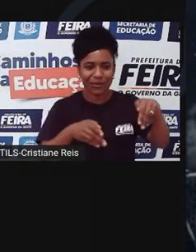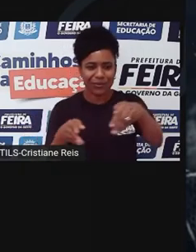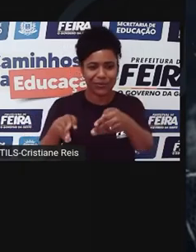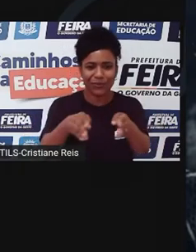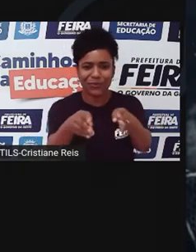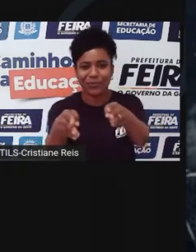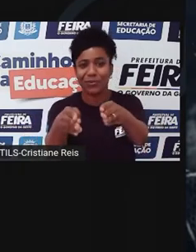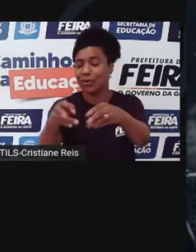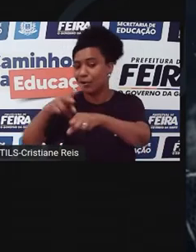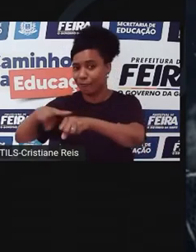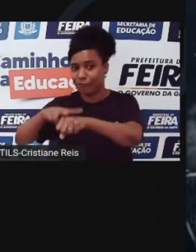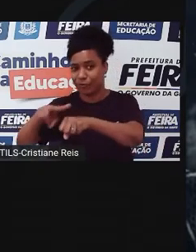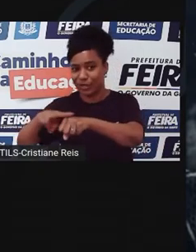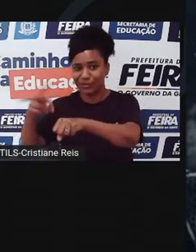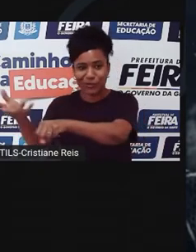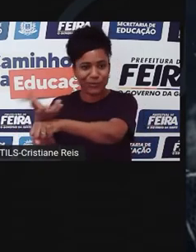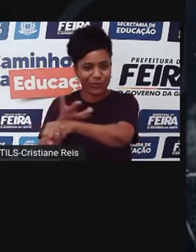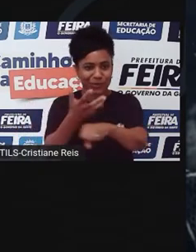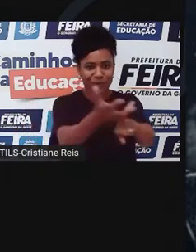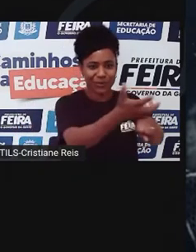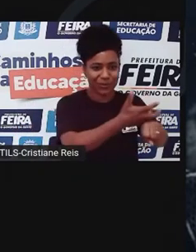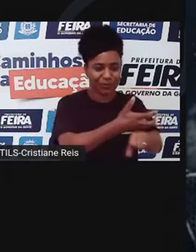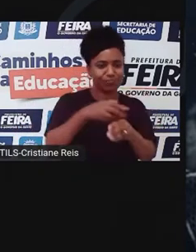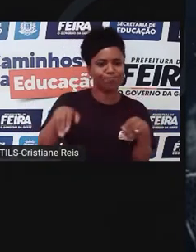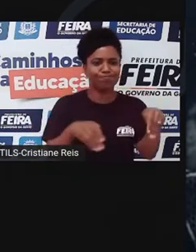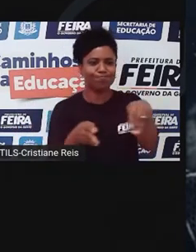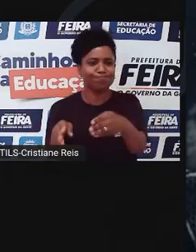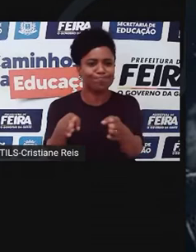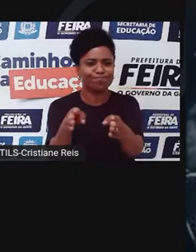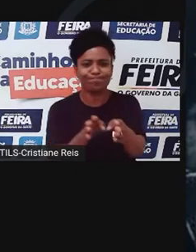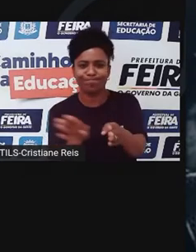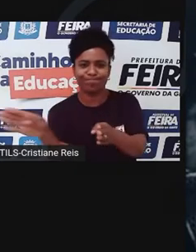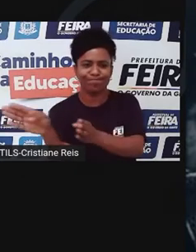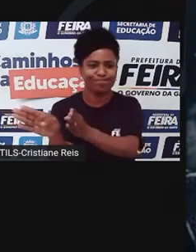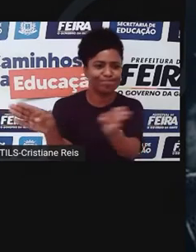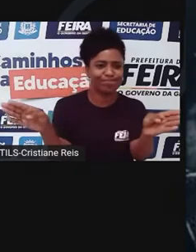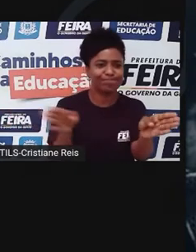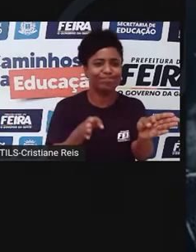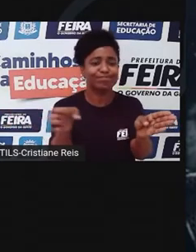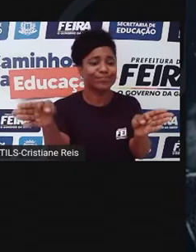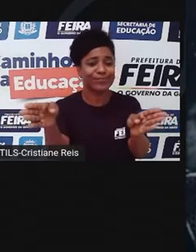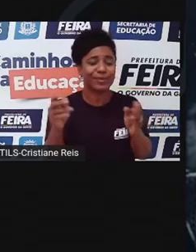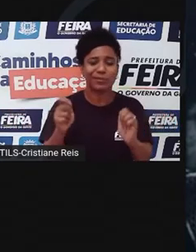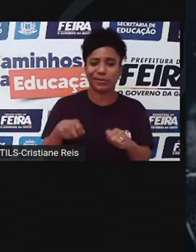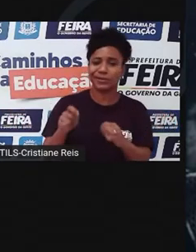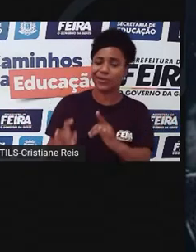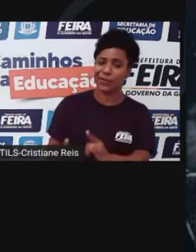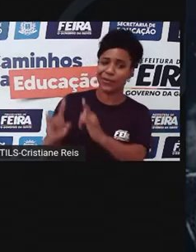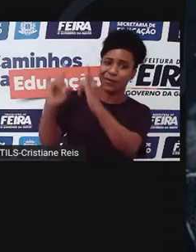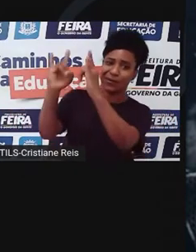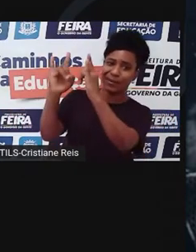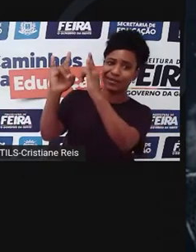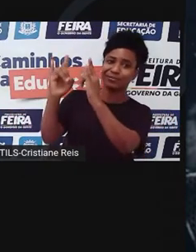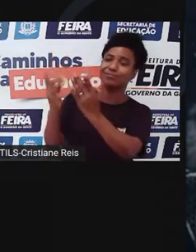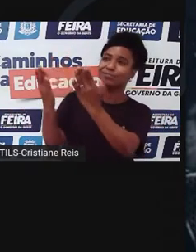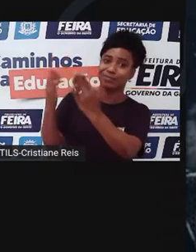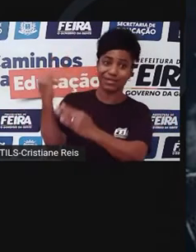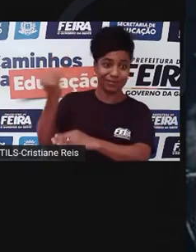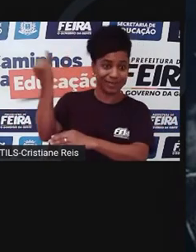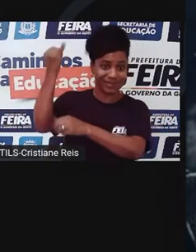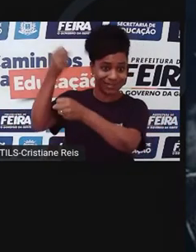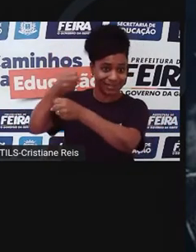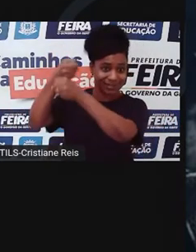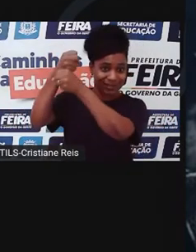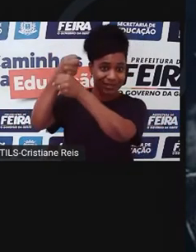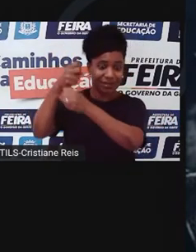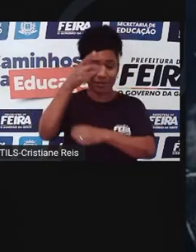na grama. Você precisa prever o caminho que elas mais usam. Para isso, pode estudar quais são os prédios mais importantes ao redor da praça, onde as pessoas